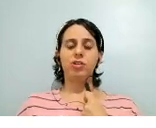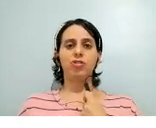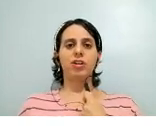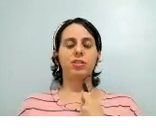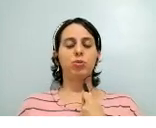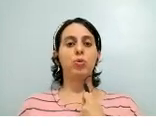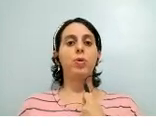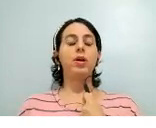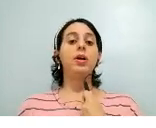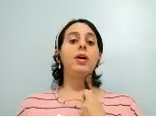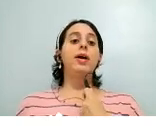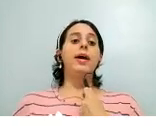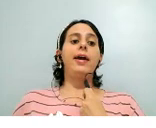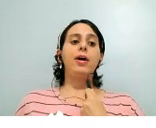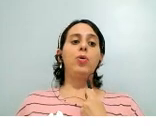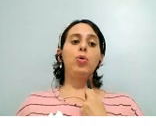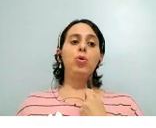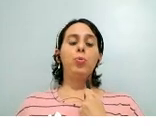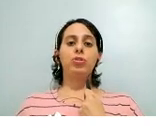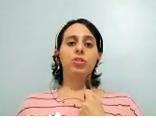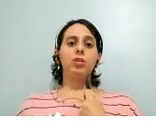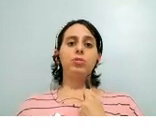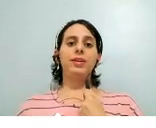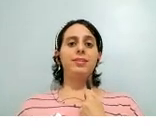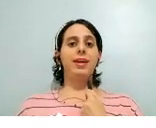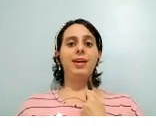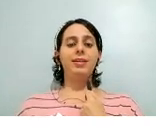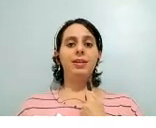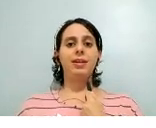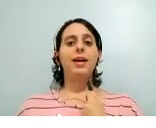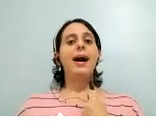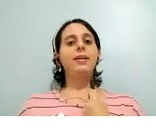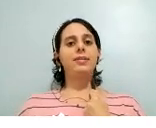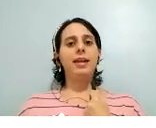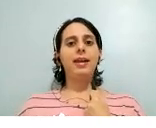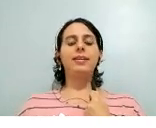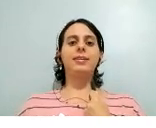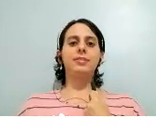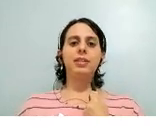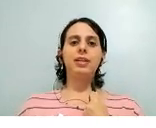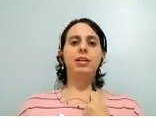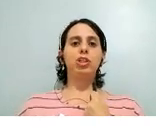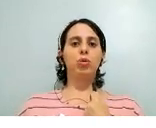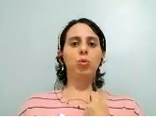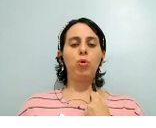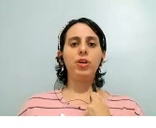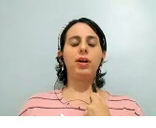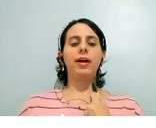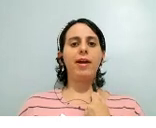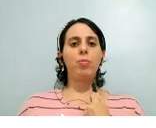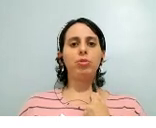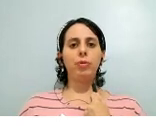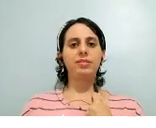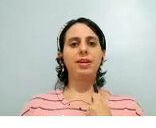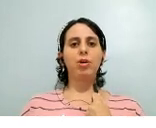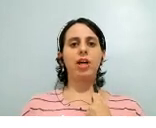na região de Araçatuba, é o mosquito da dengue. A dengue, zika, chikungunya